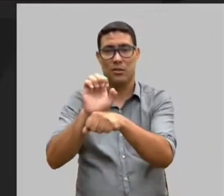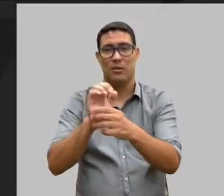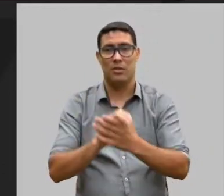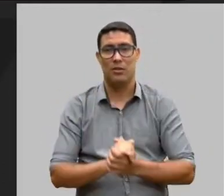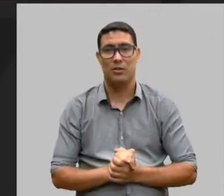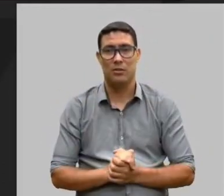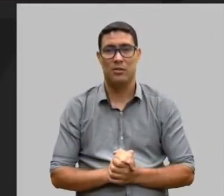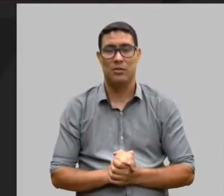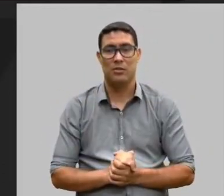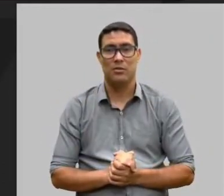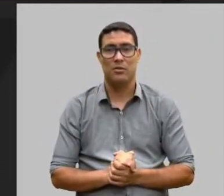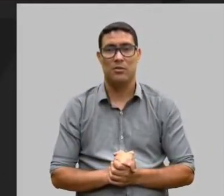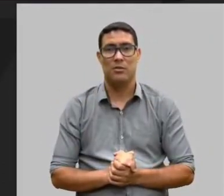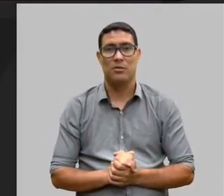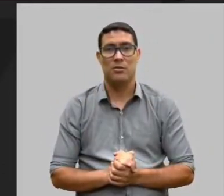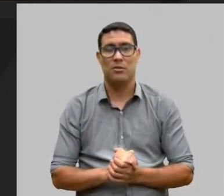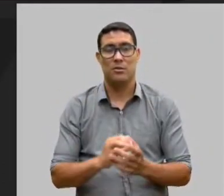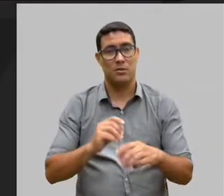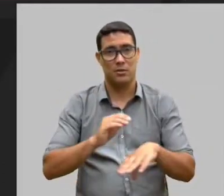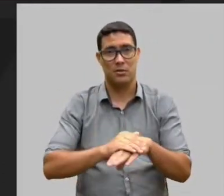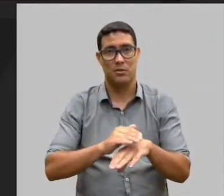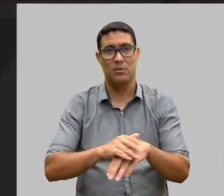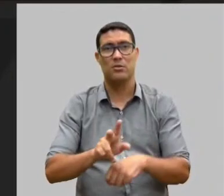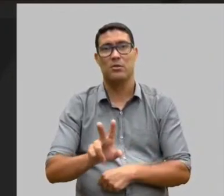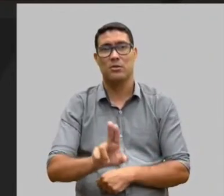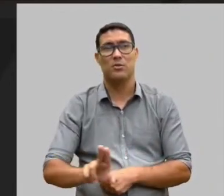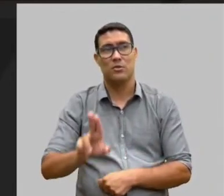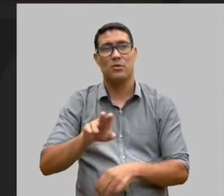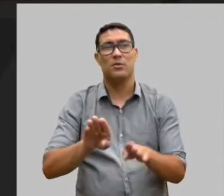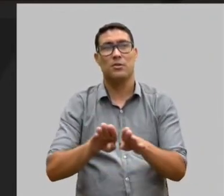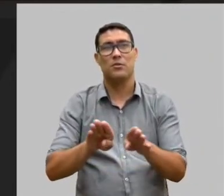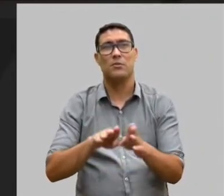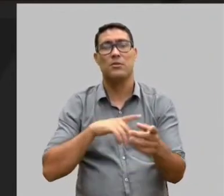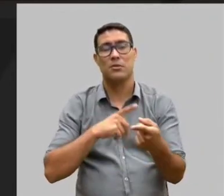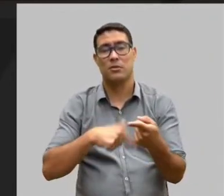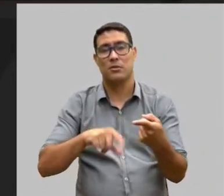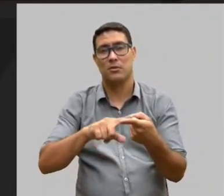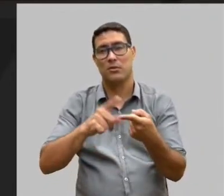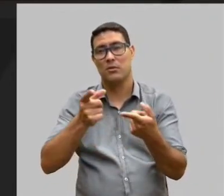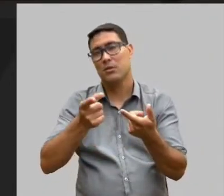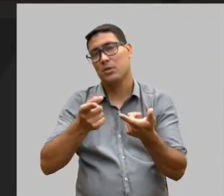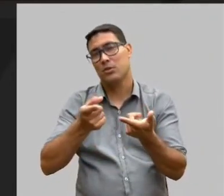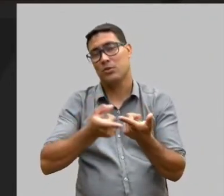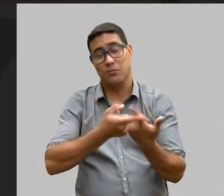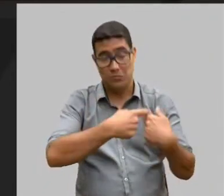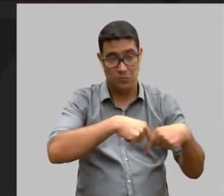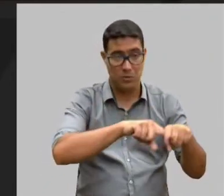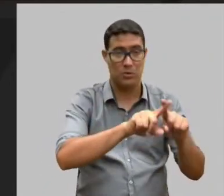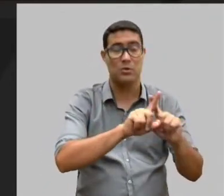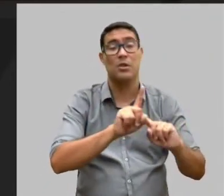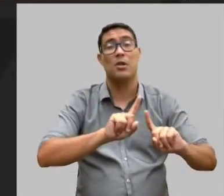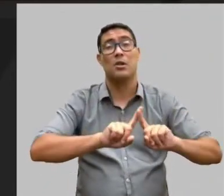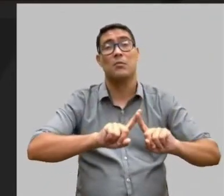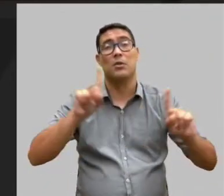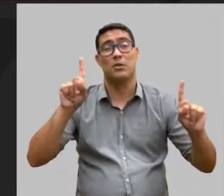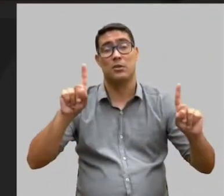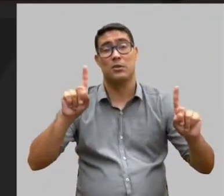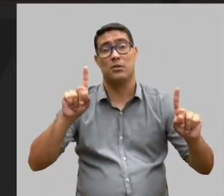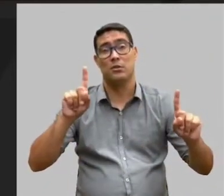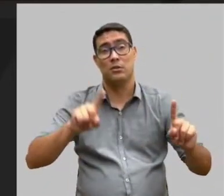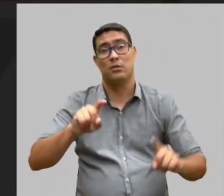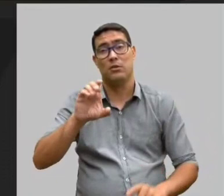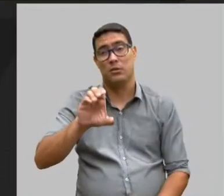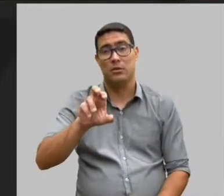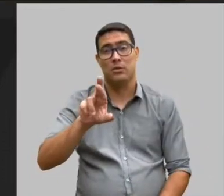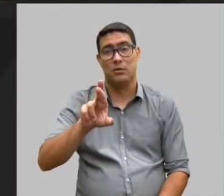eh eh eh gerando alguns inventos e teve outros empréstimos aí nesse interregno mas com a crise de